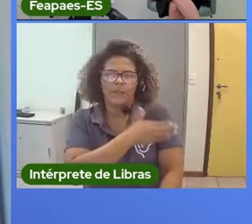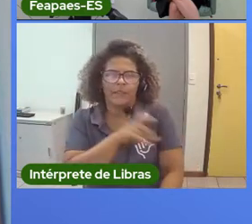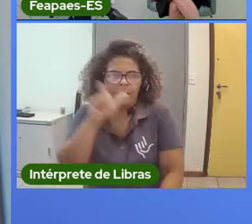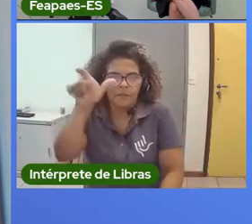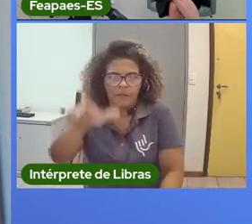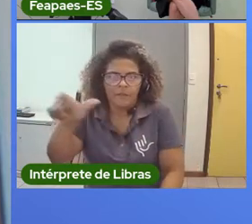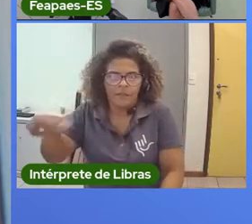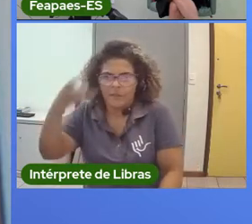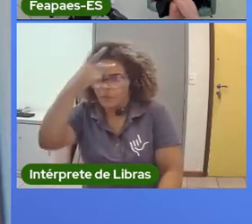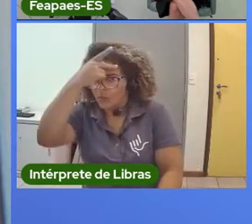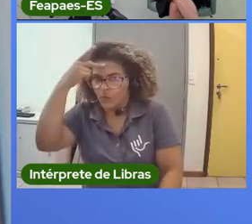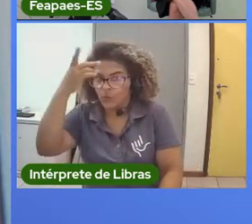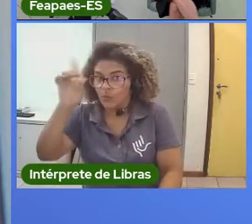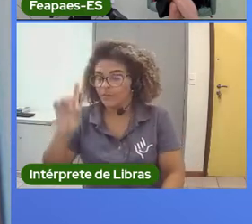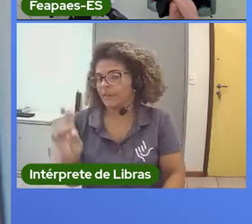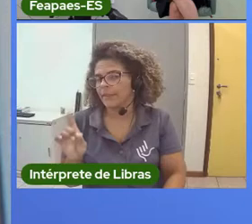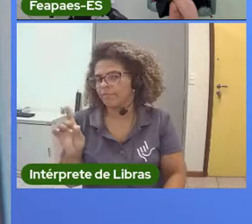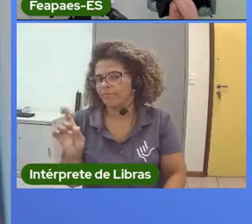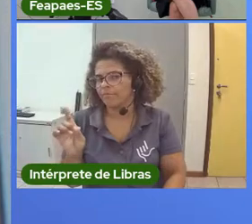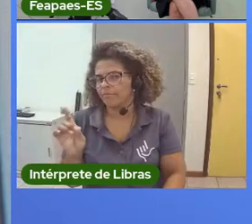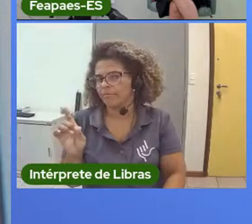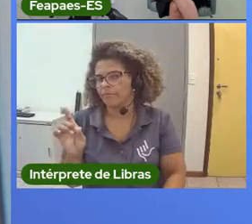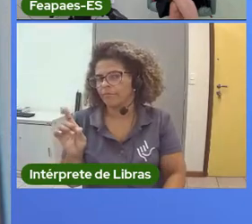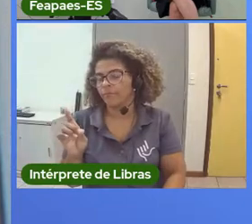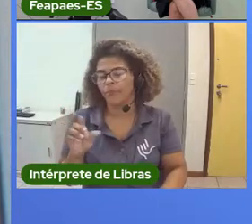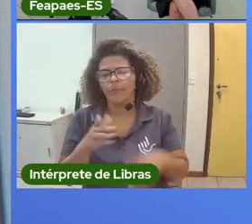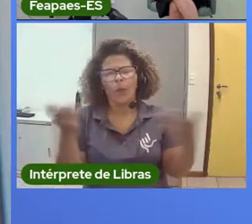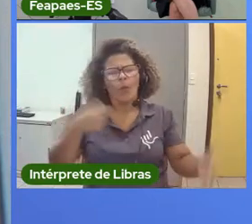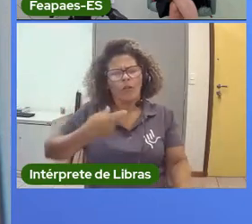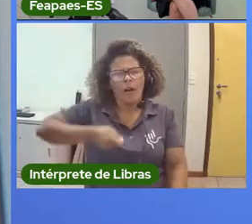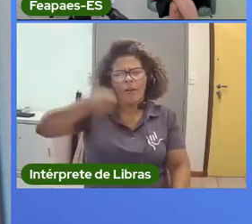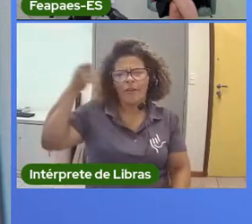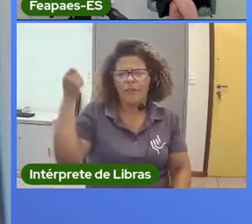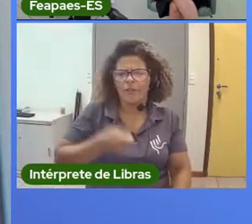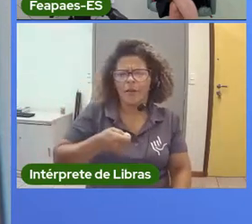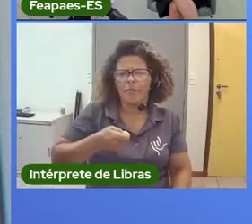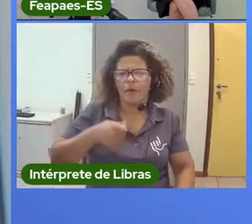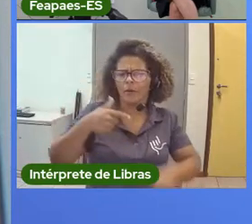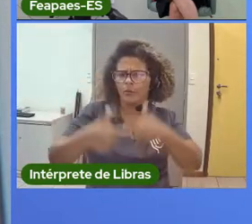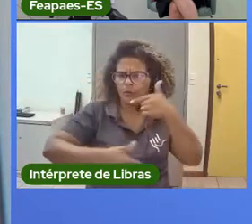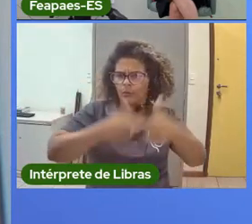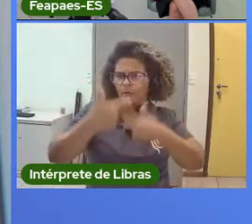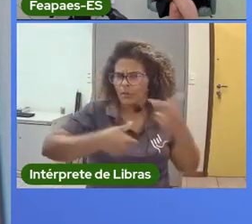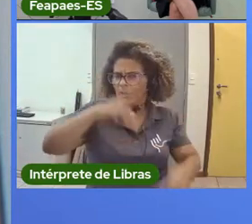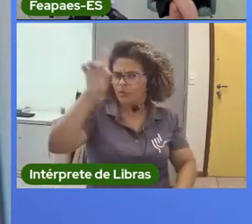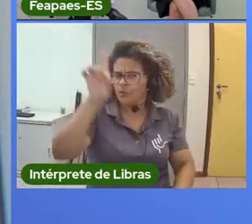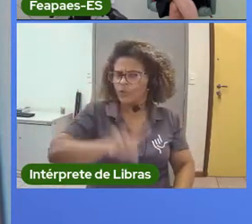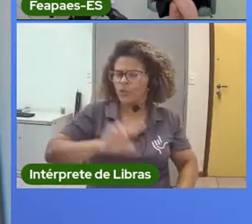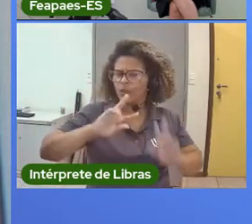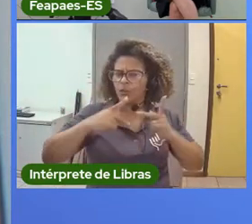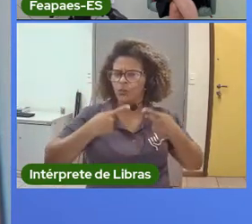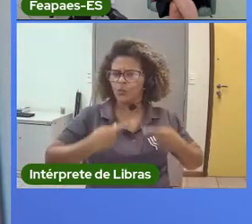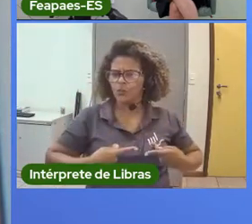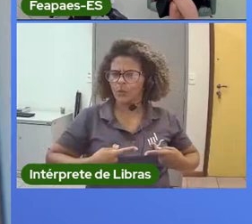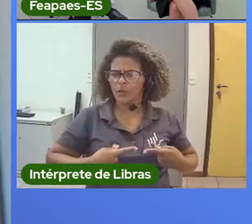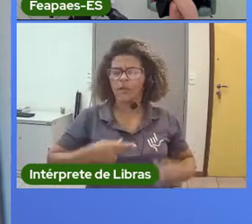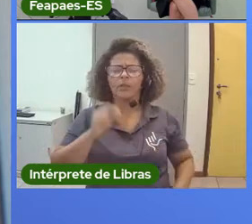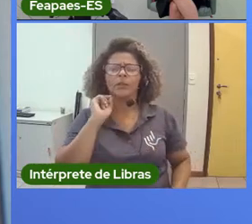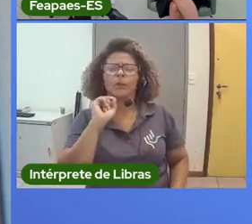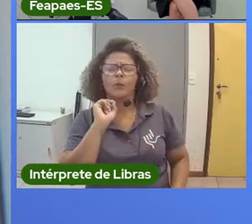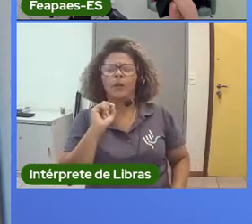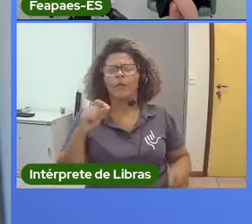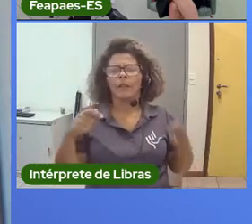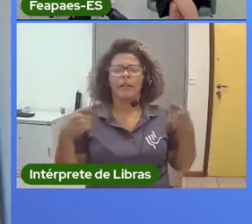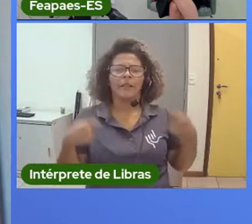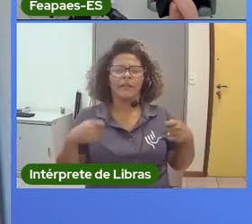esse direito ao trabalho como um direito humano, eu acredito que mais do que uma obviedade, eu acho que é uma necessidade para a